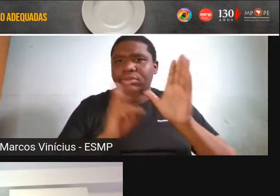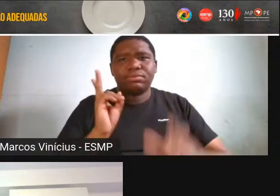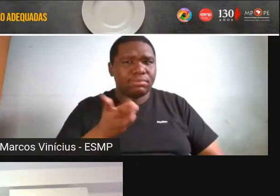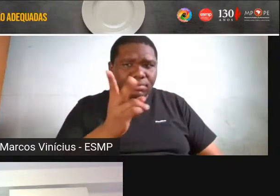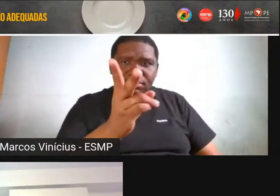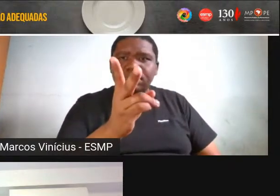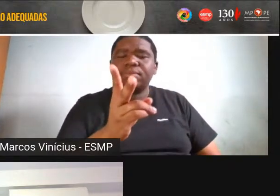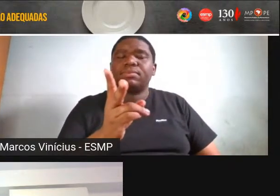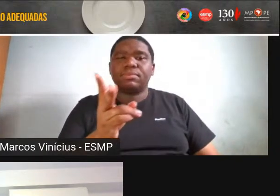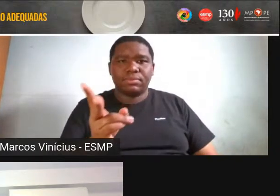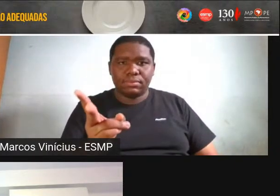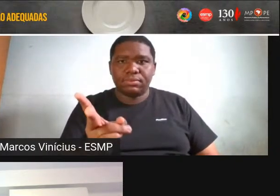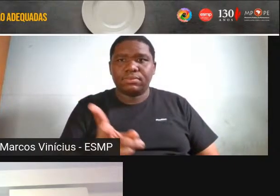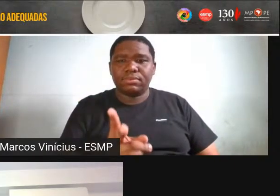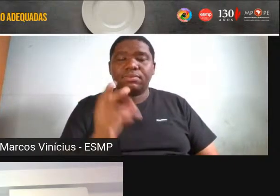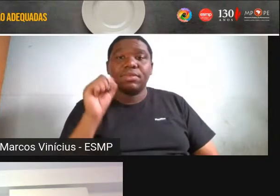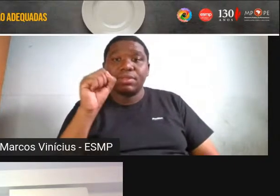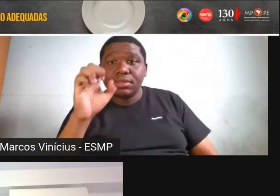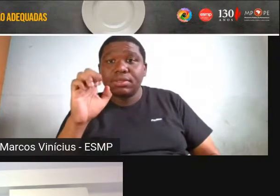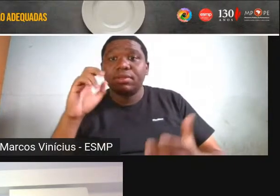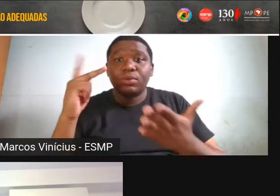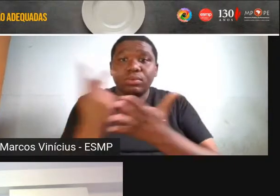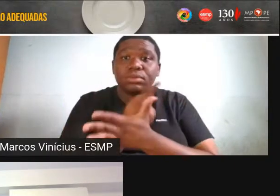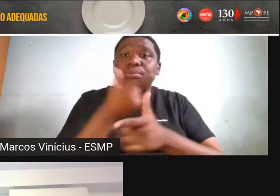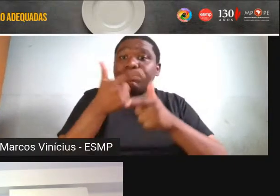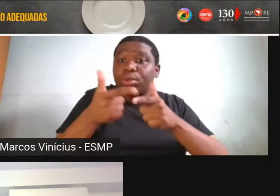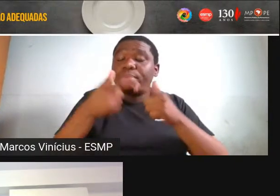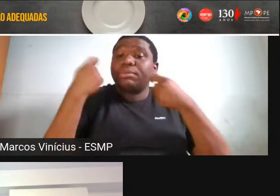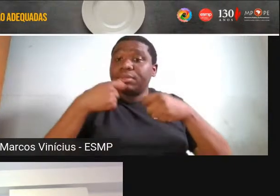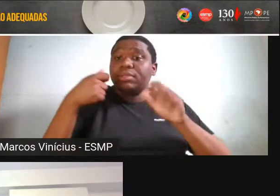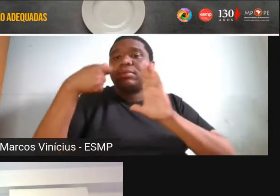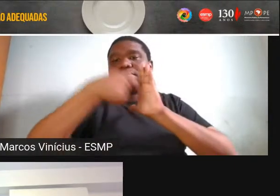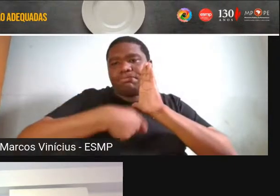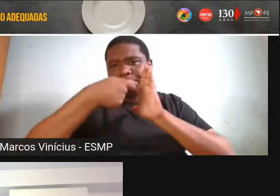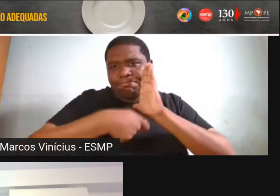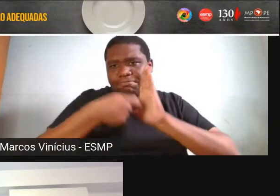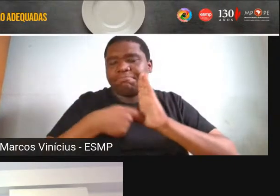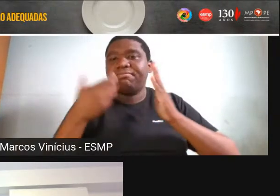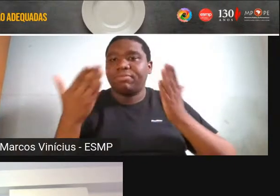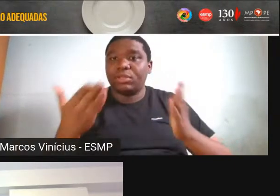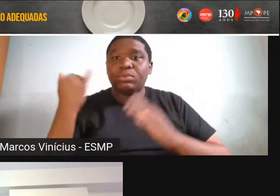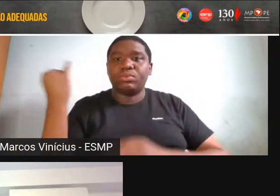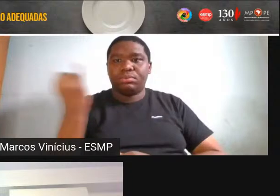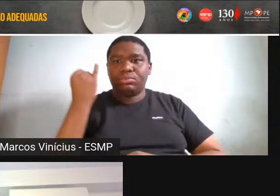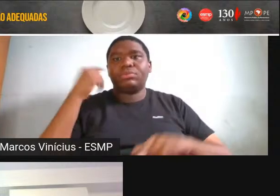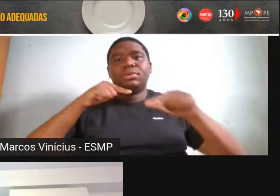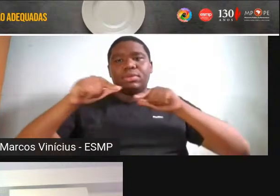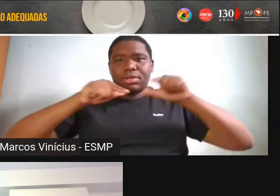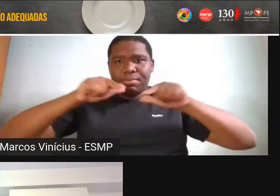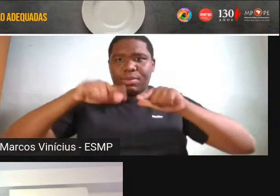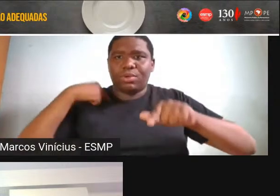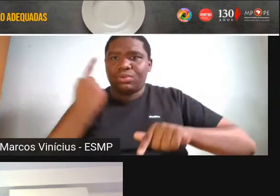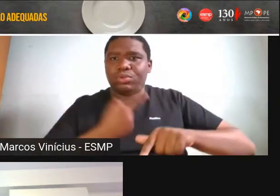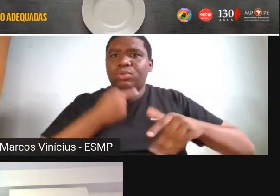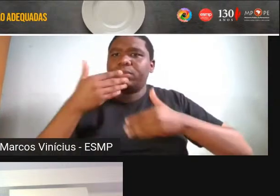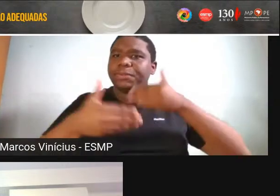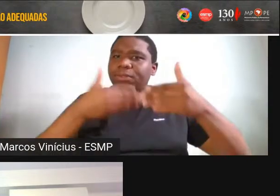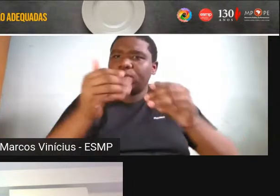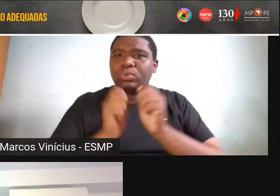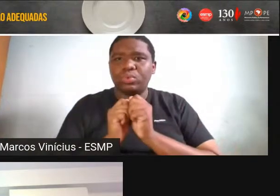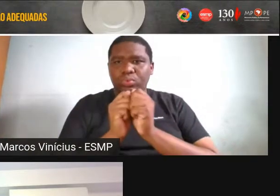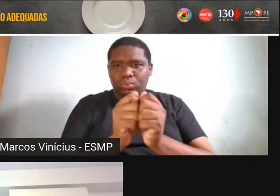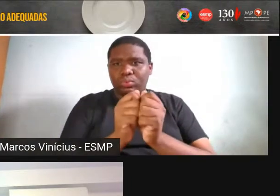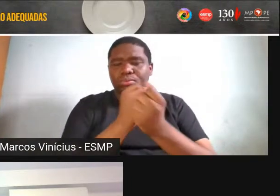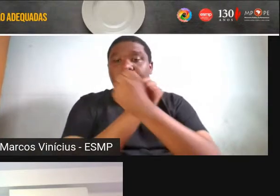que, se houver algum problema, elas podem cobrar. E isso é uma parte fundamental do trabalho que a gente vai ter que desenvolver juntos. Um